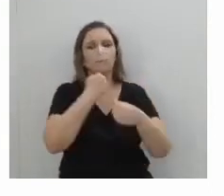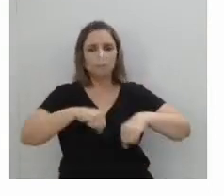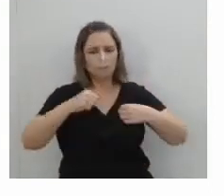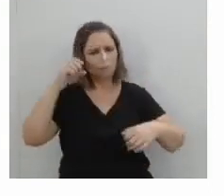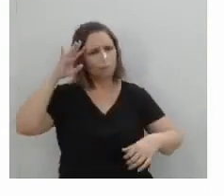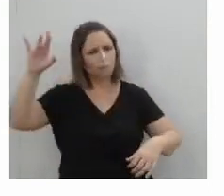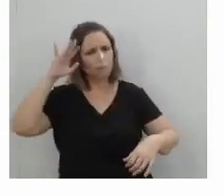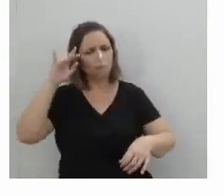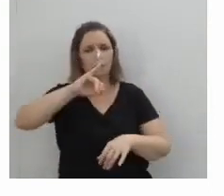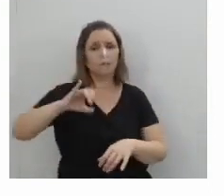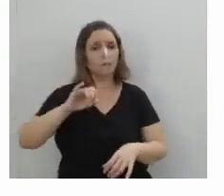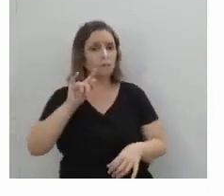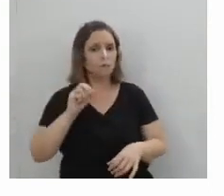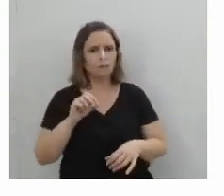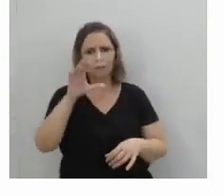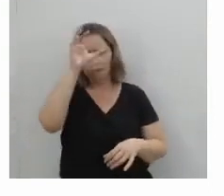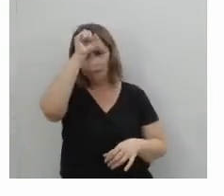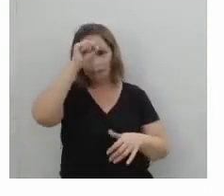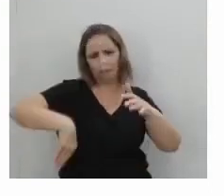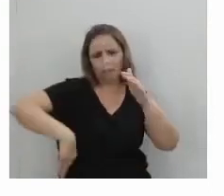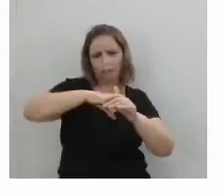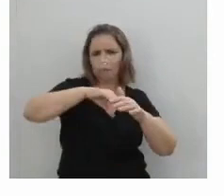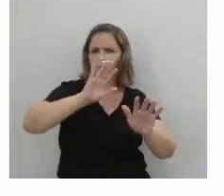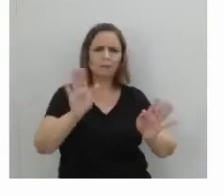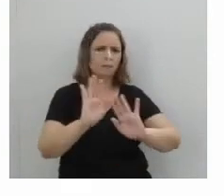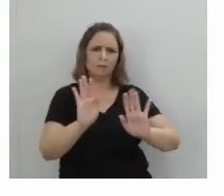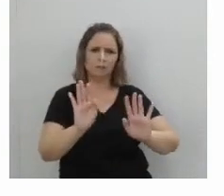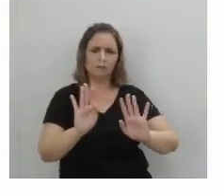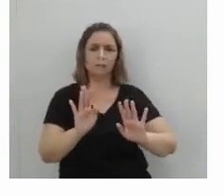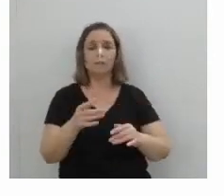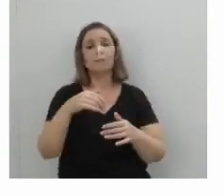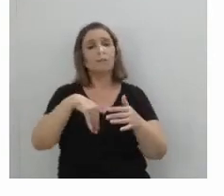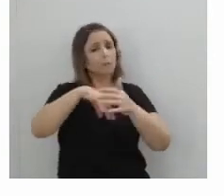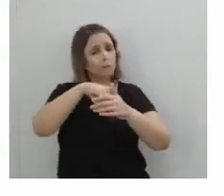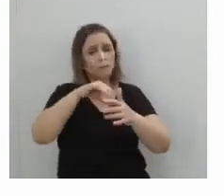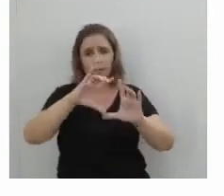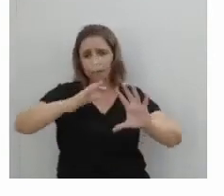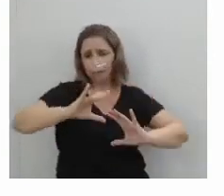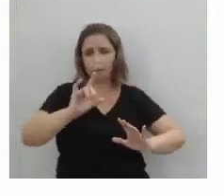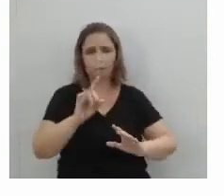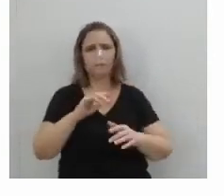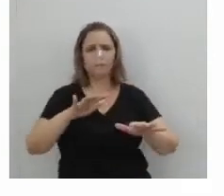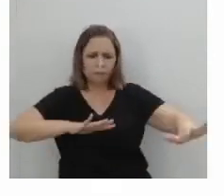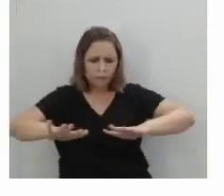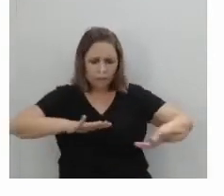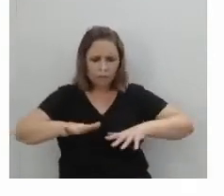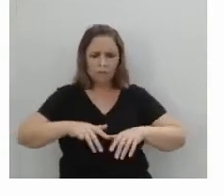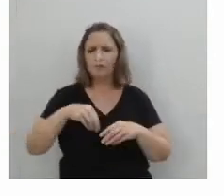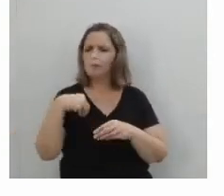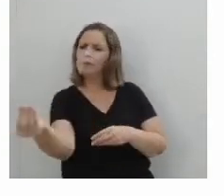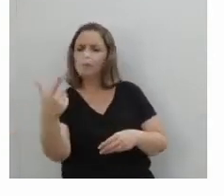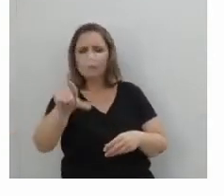o jogo e não somente aprender a chutar, a executar perfeitamente os movimentos de passe